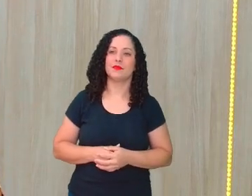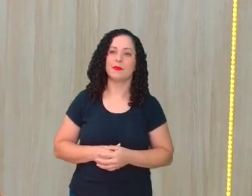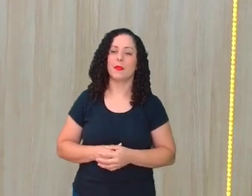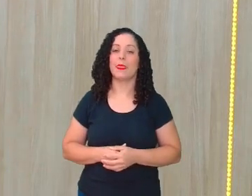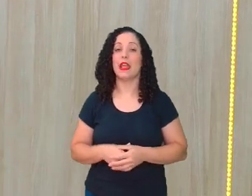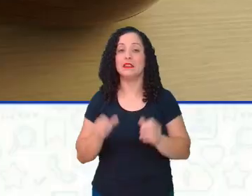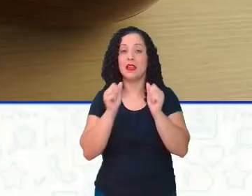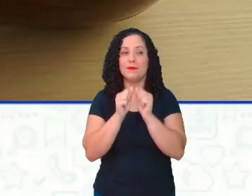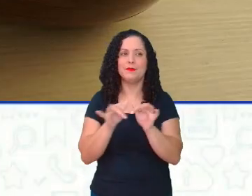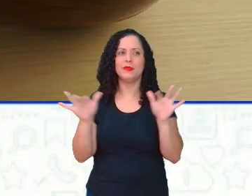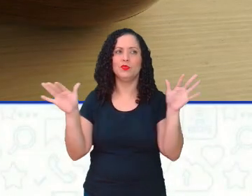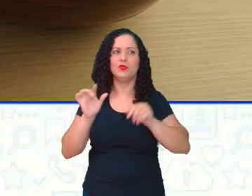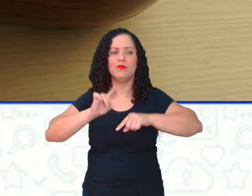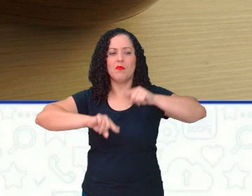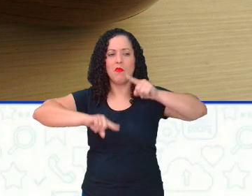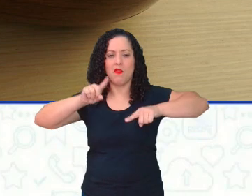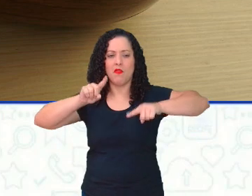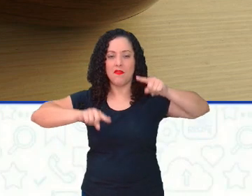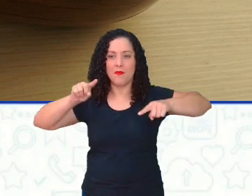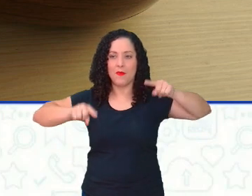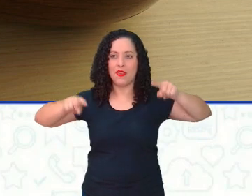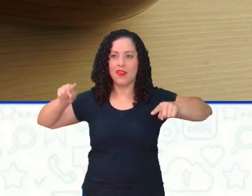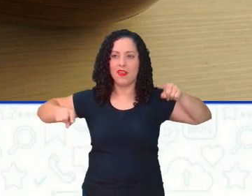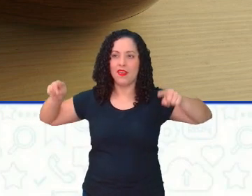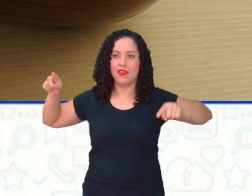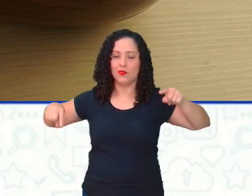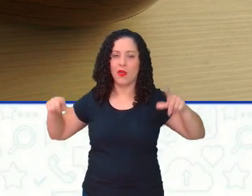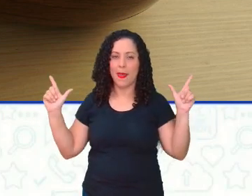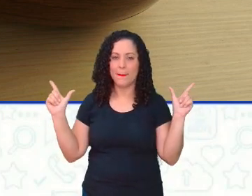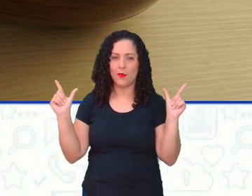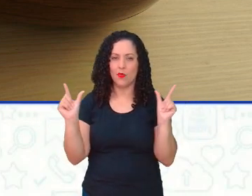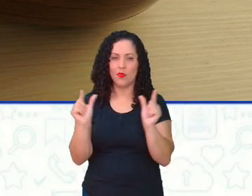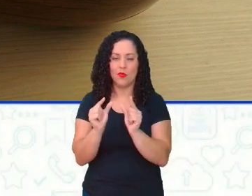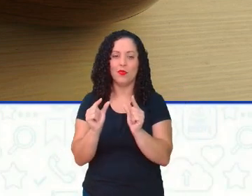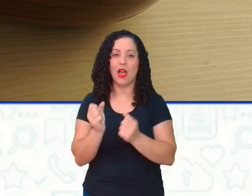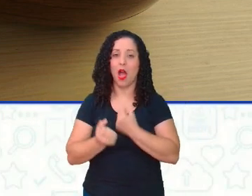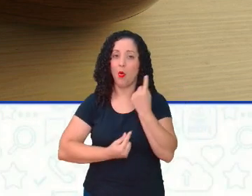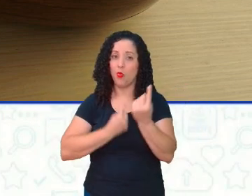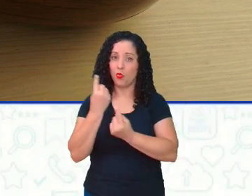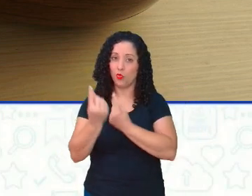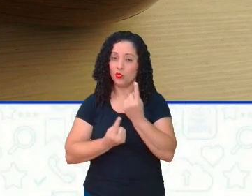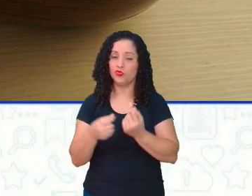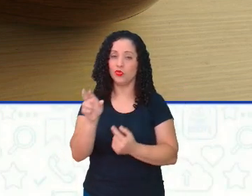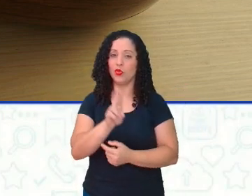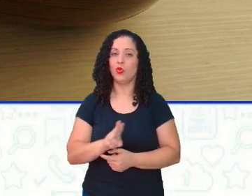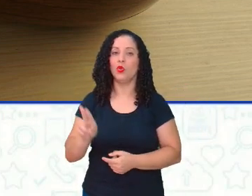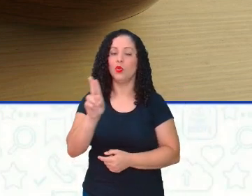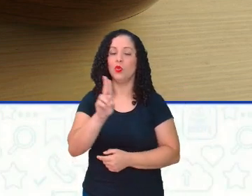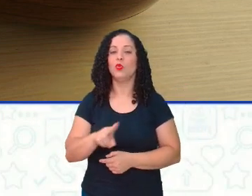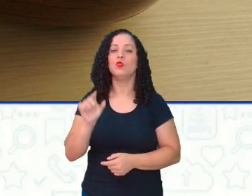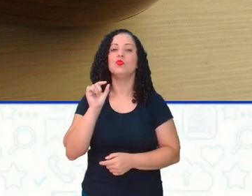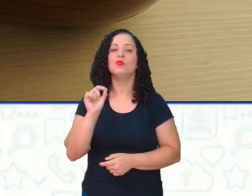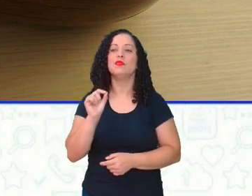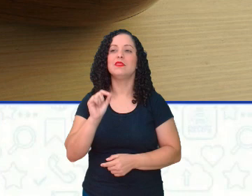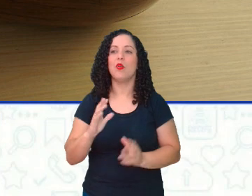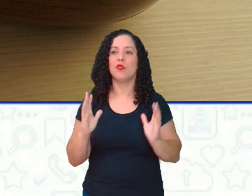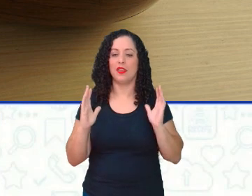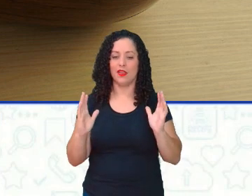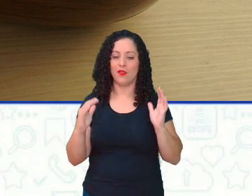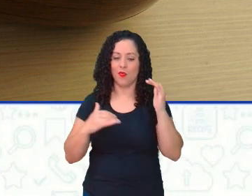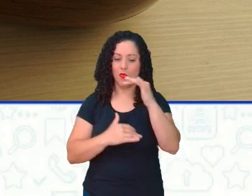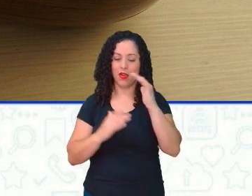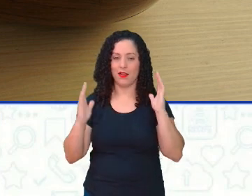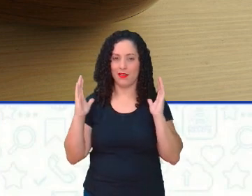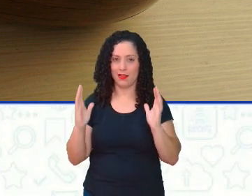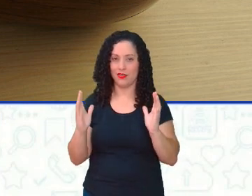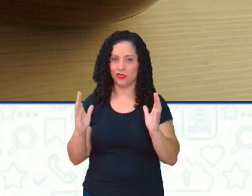sonora provocada pela vibração não é muito intensa, alguns instrumentos utilizam uma caixa de ressonância, o